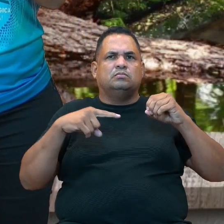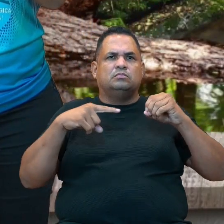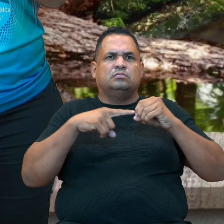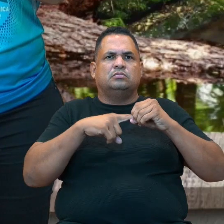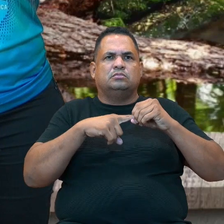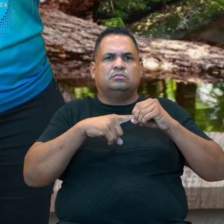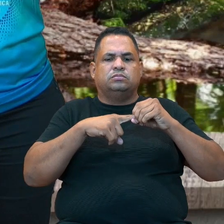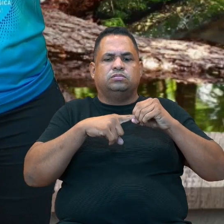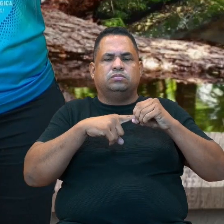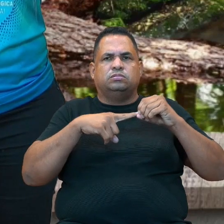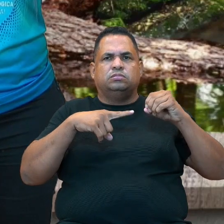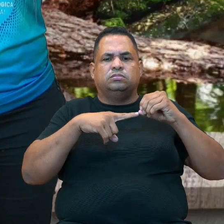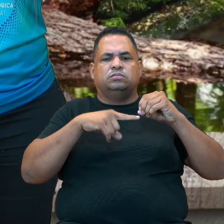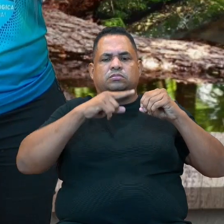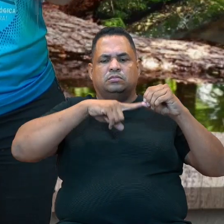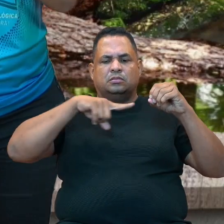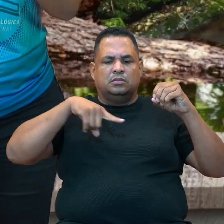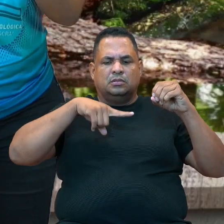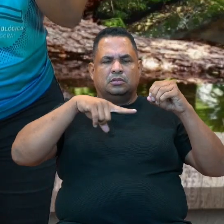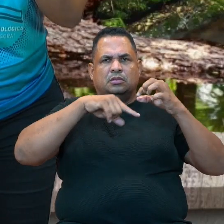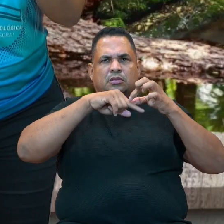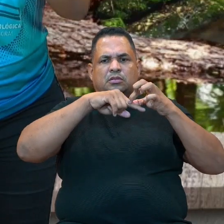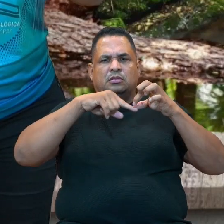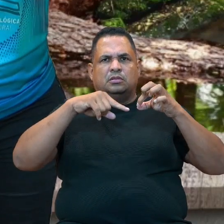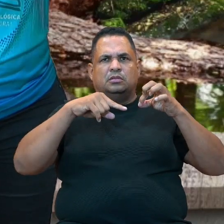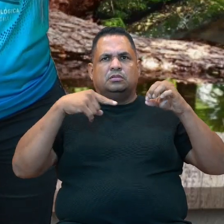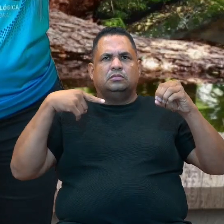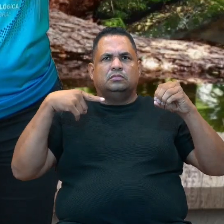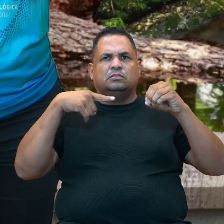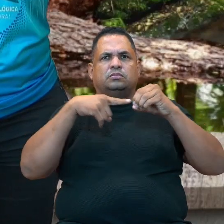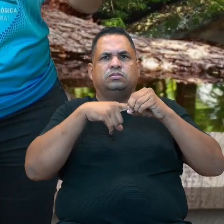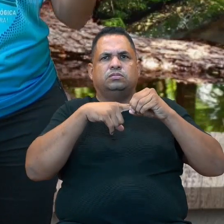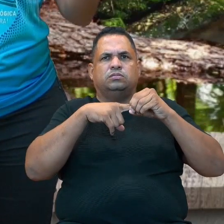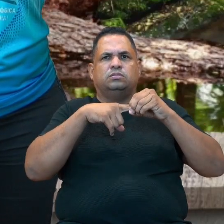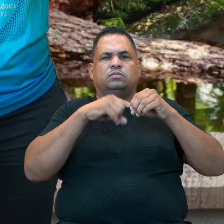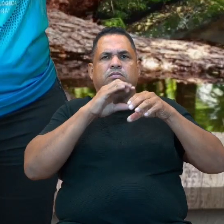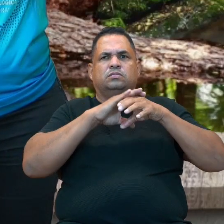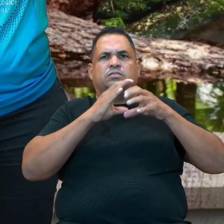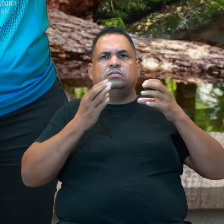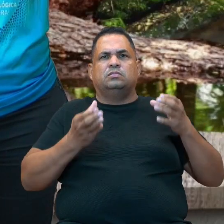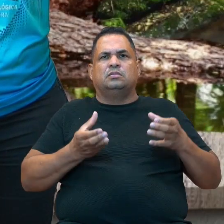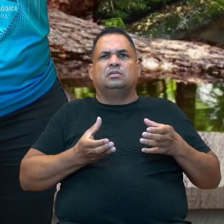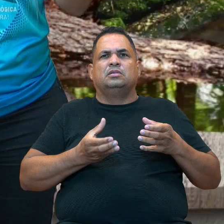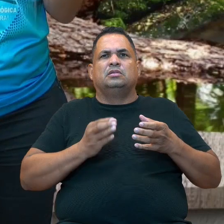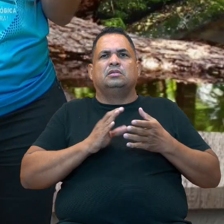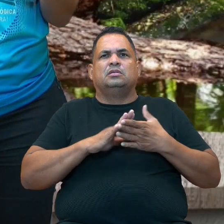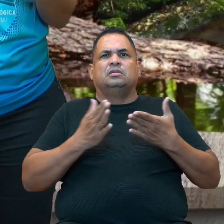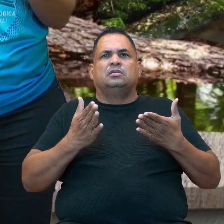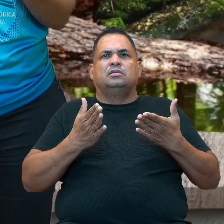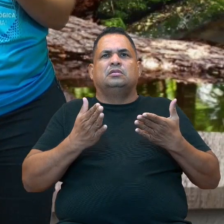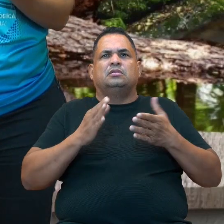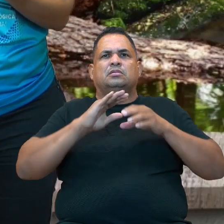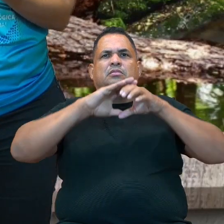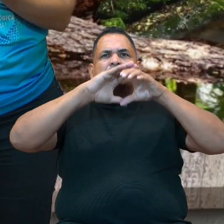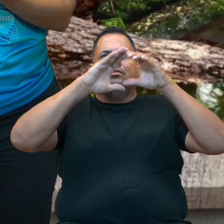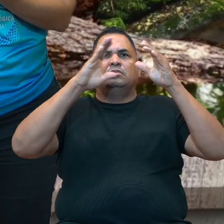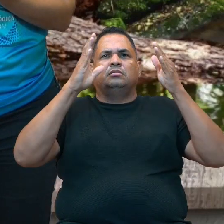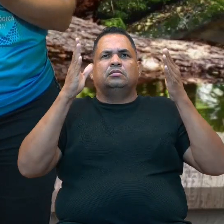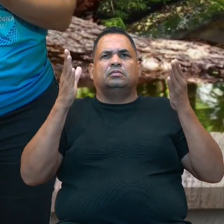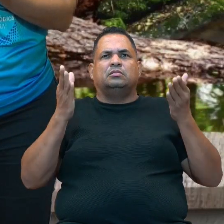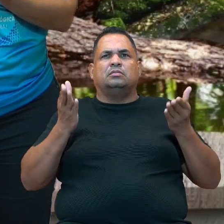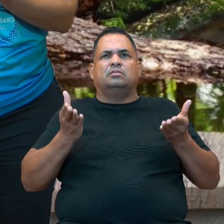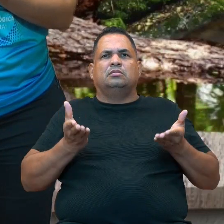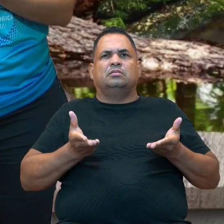tá? Um entra, funde o núcleo lá, os outros naturalmente forma-se uma blindagem